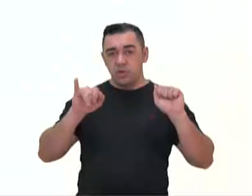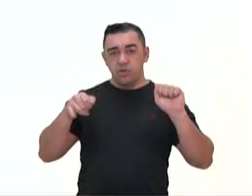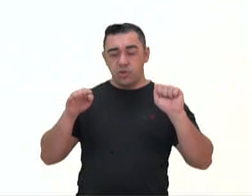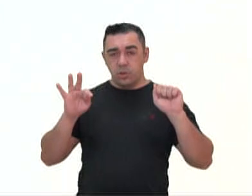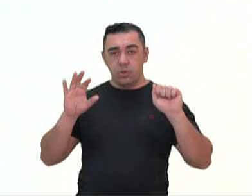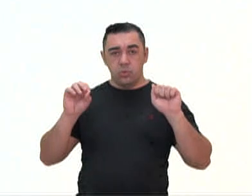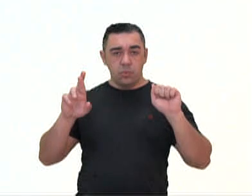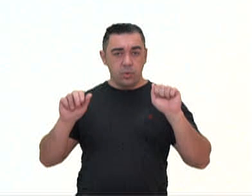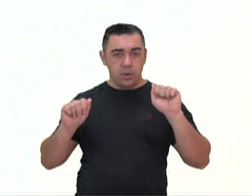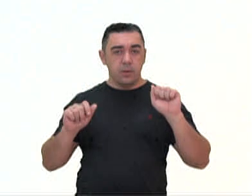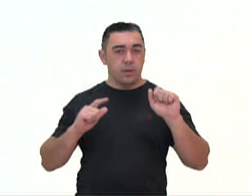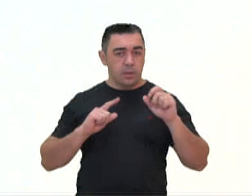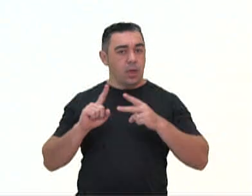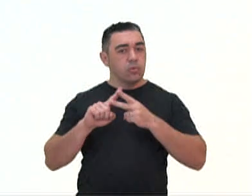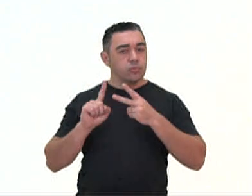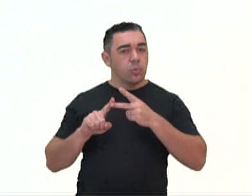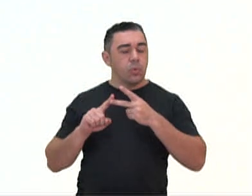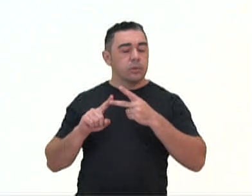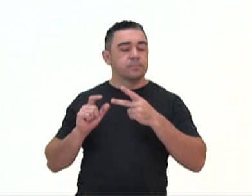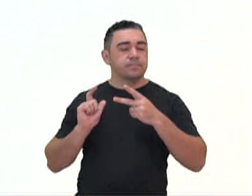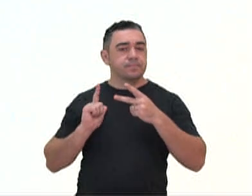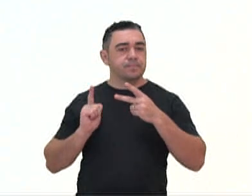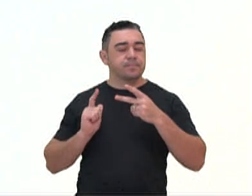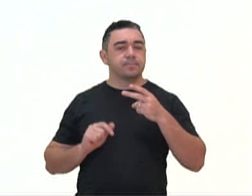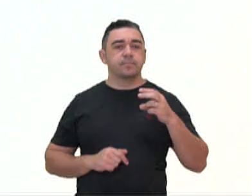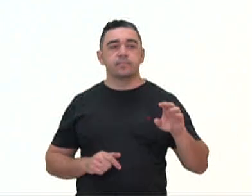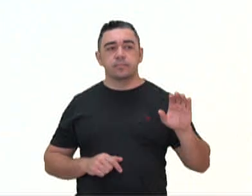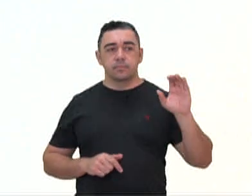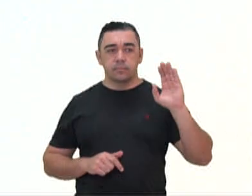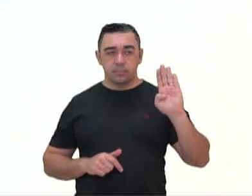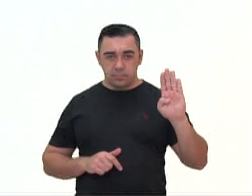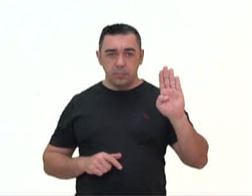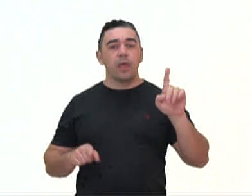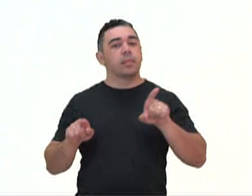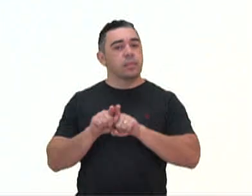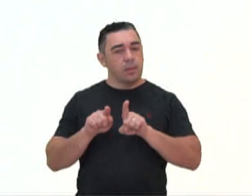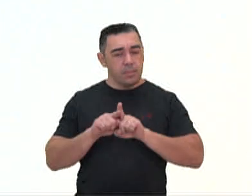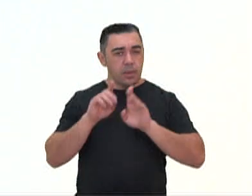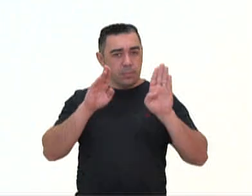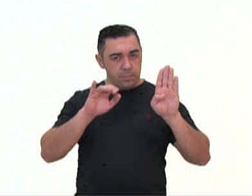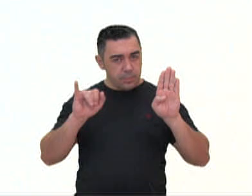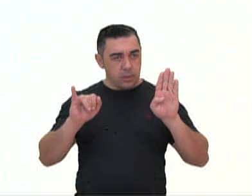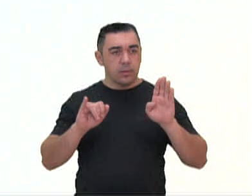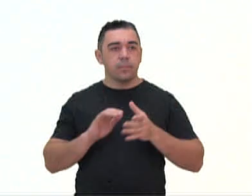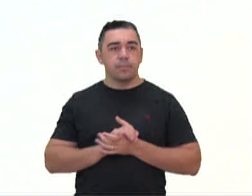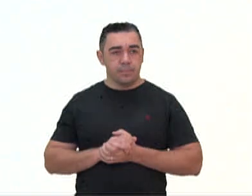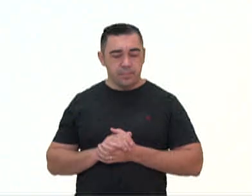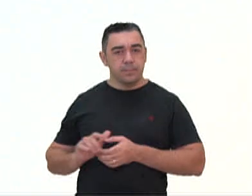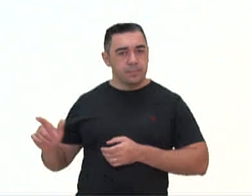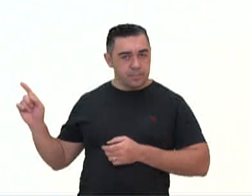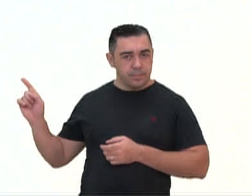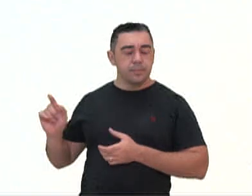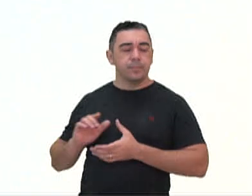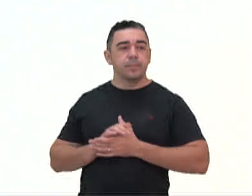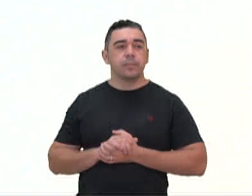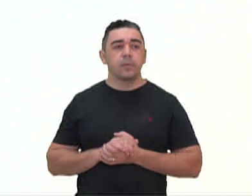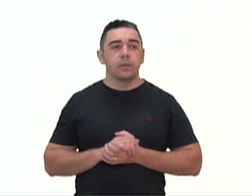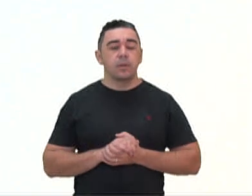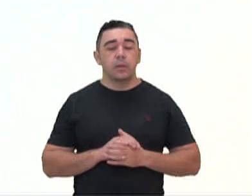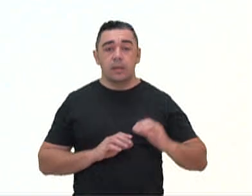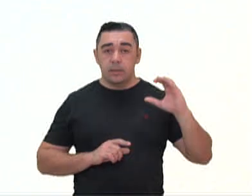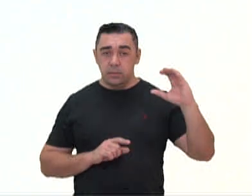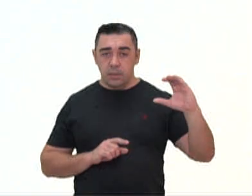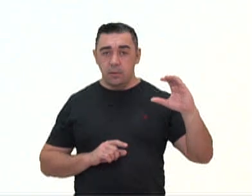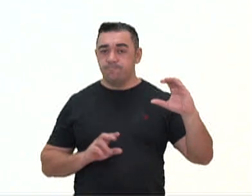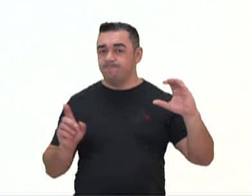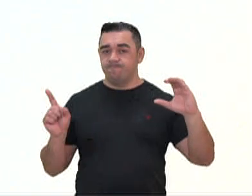é injetora e sobrejetora. A B também. Essa função dada é bijetora. Na